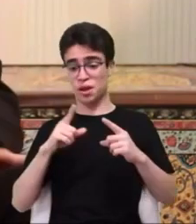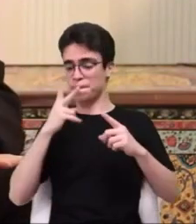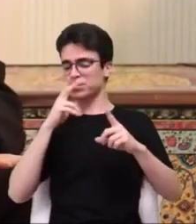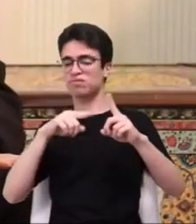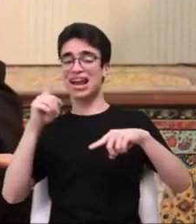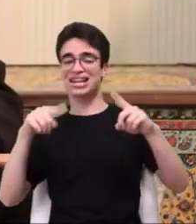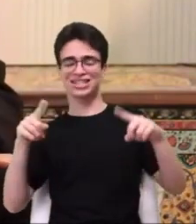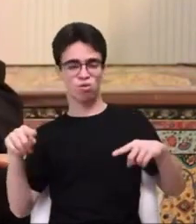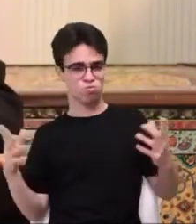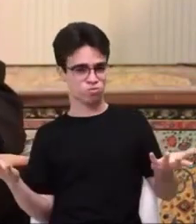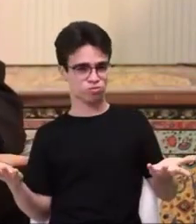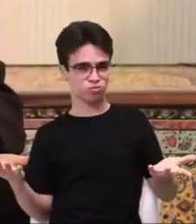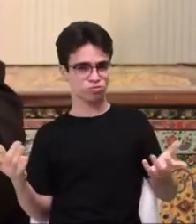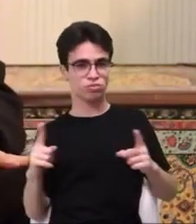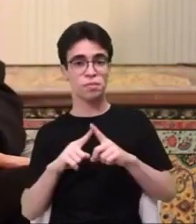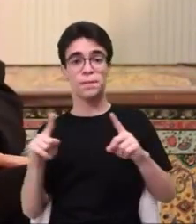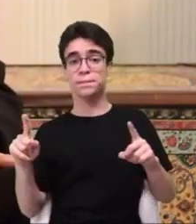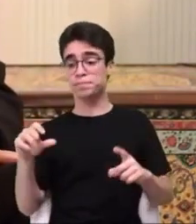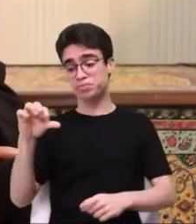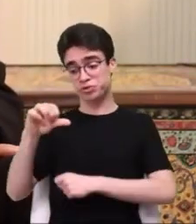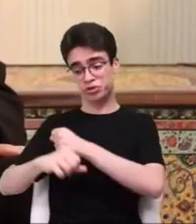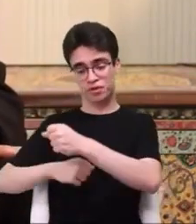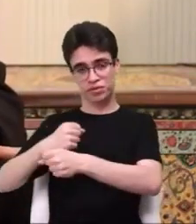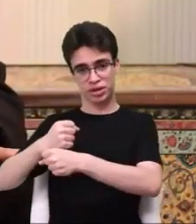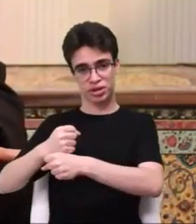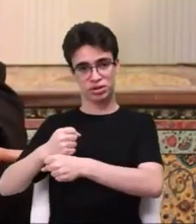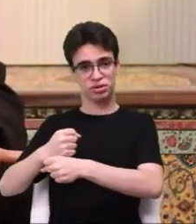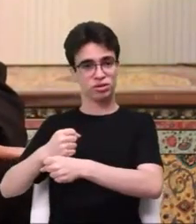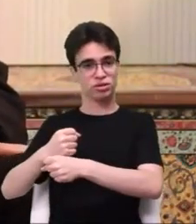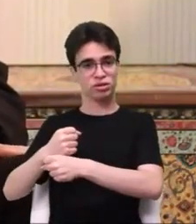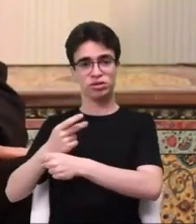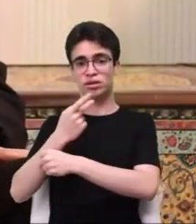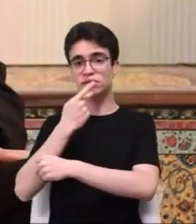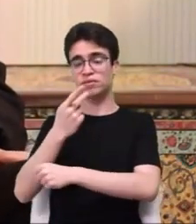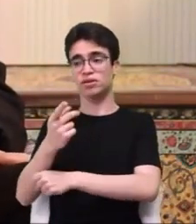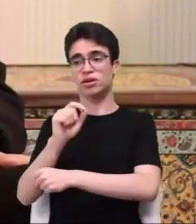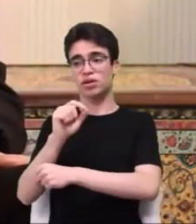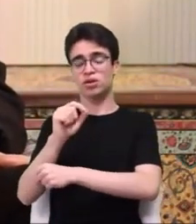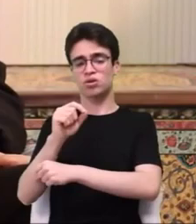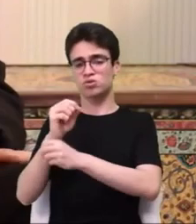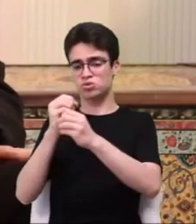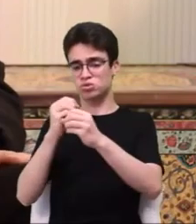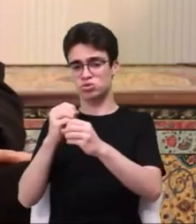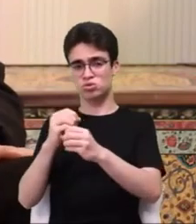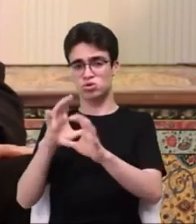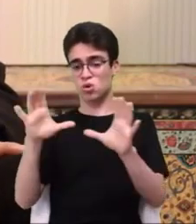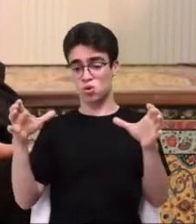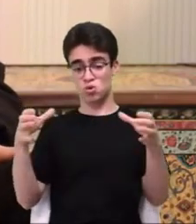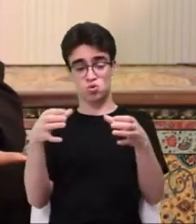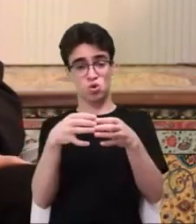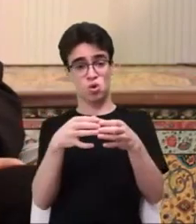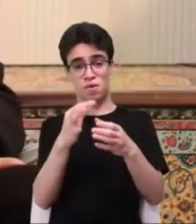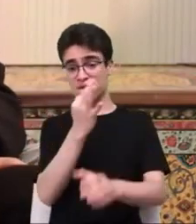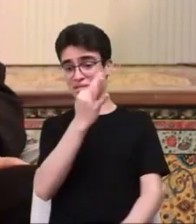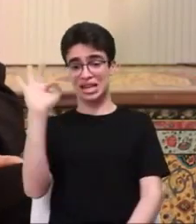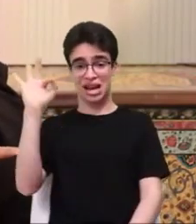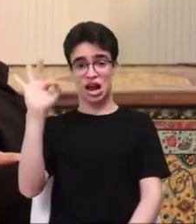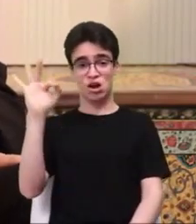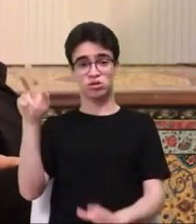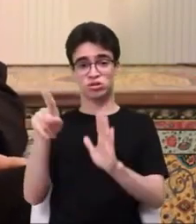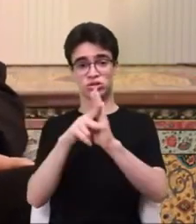variação. Passado 9 anos, o Conselho Federal de Psicologia acatou,